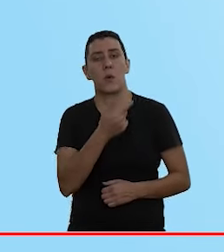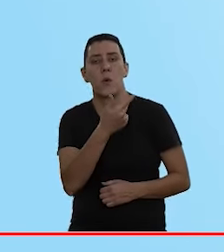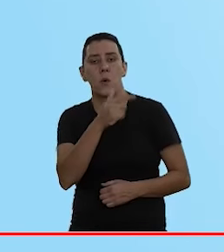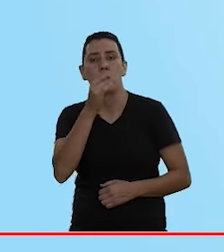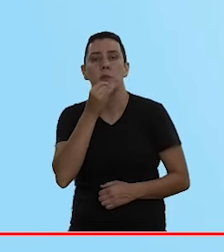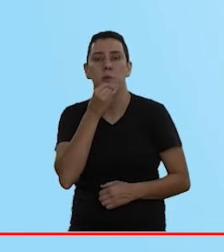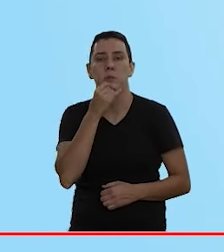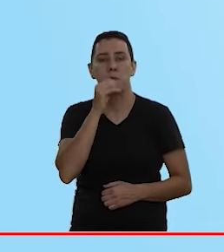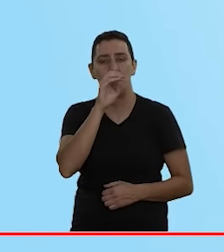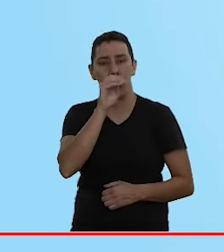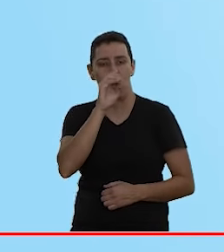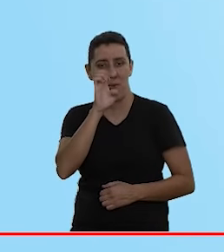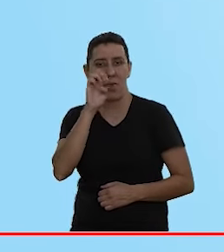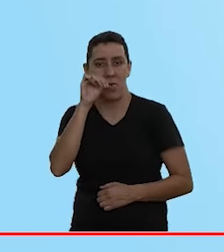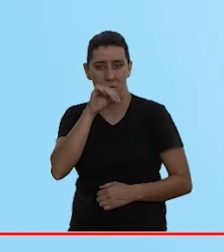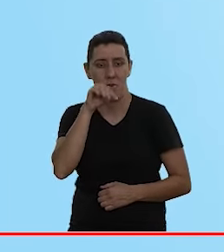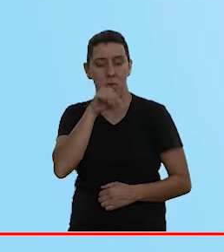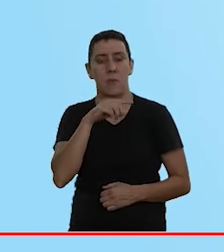inversor string. O inversor string, ele